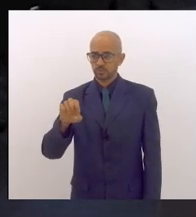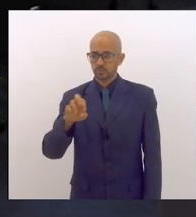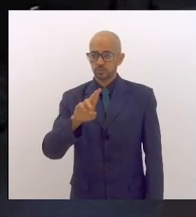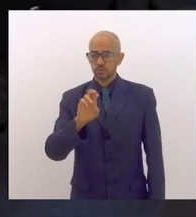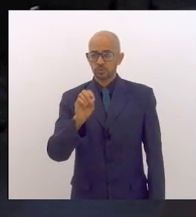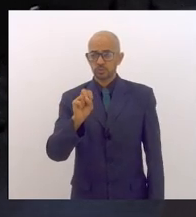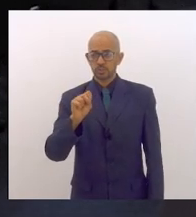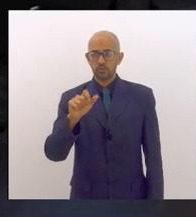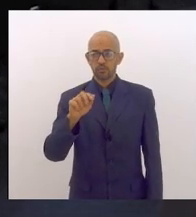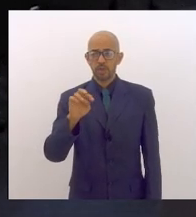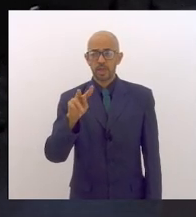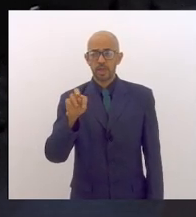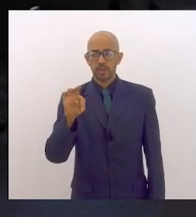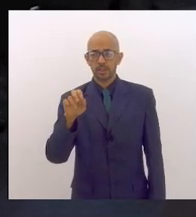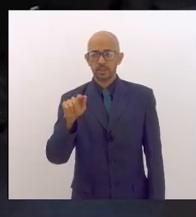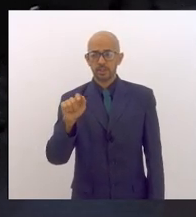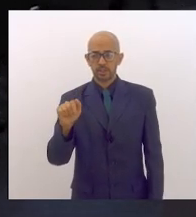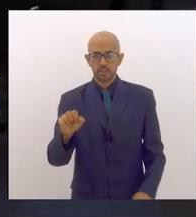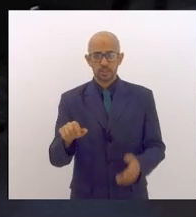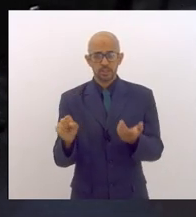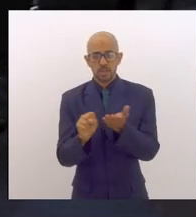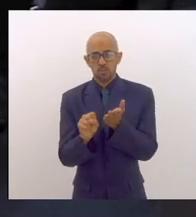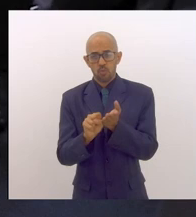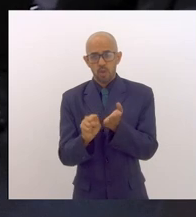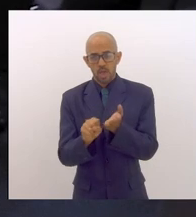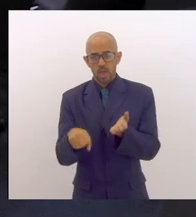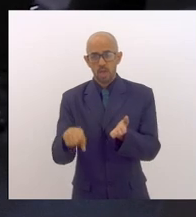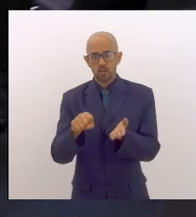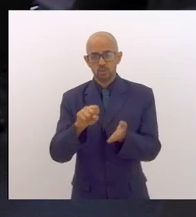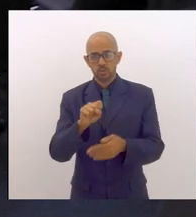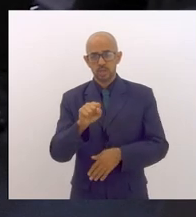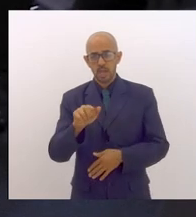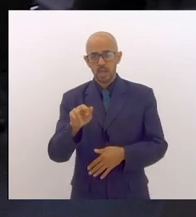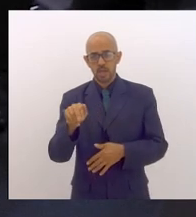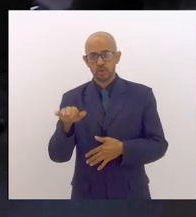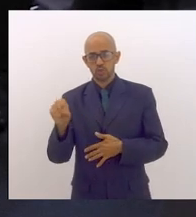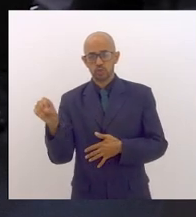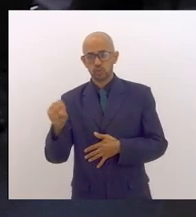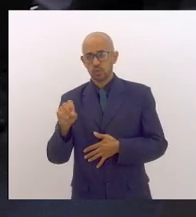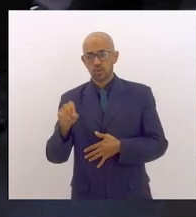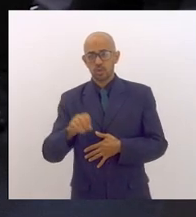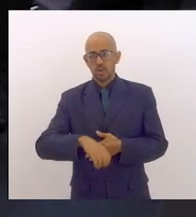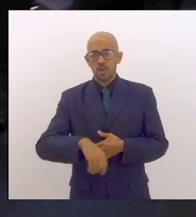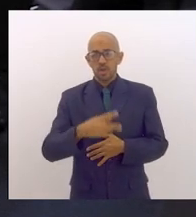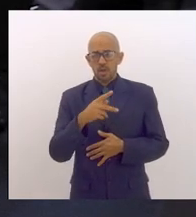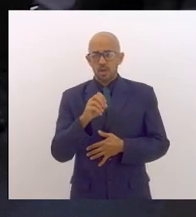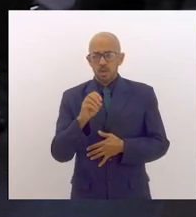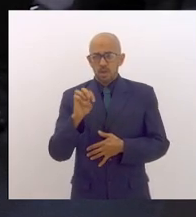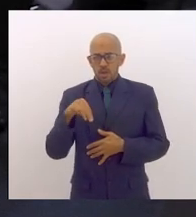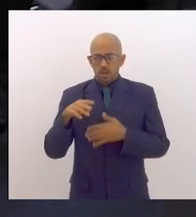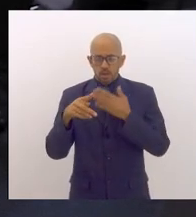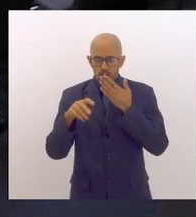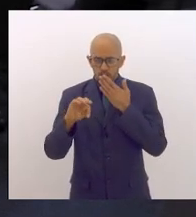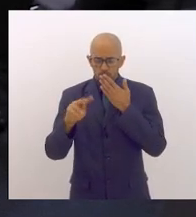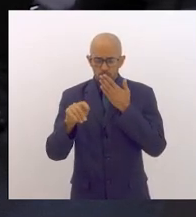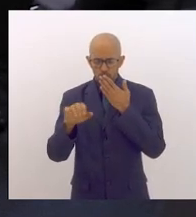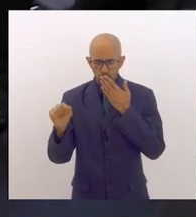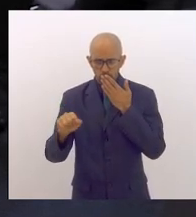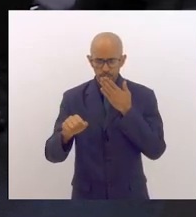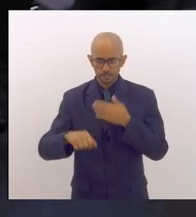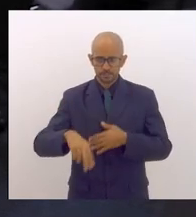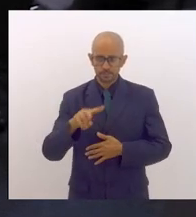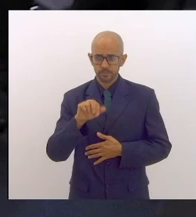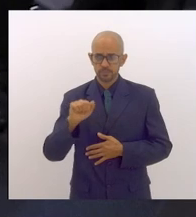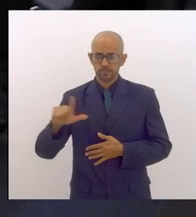Reis, deputado Samuel Malafaia, deputado Sérgio Loubach, deputado Tiago Pampolha, deputado Valdo